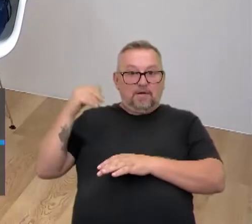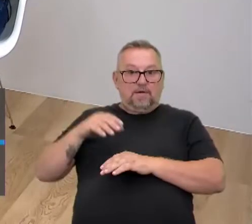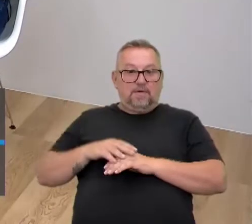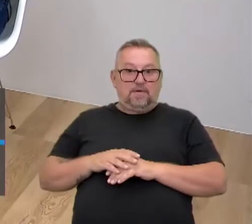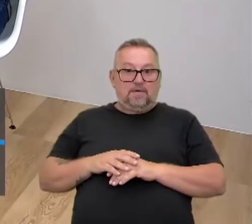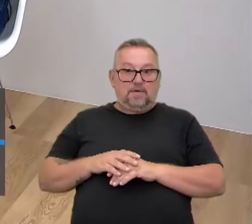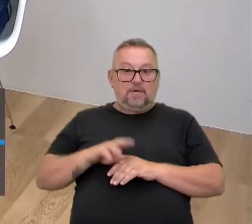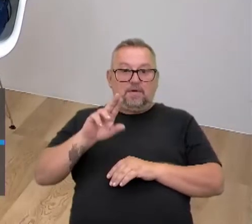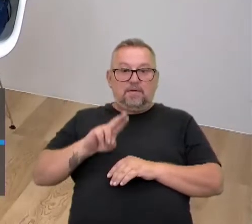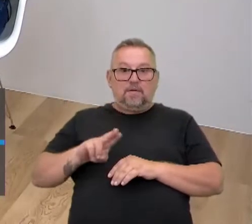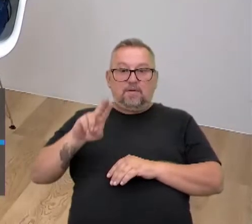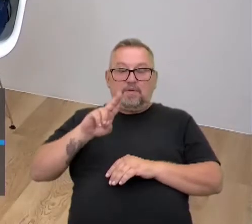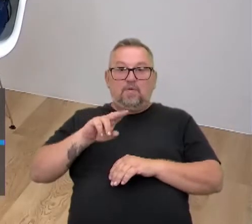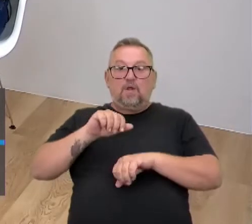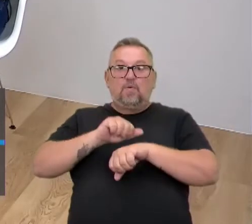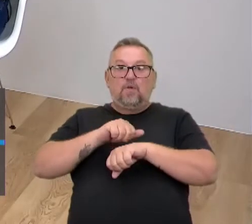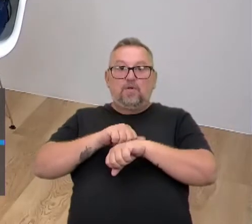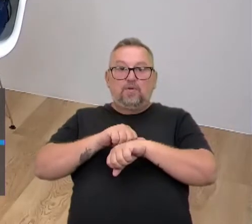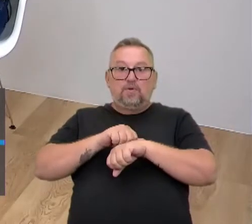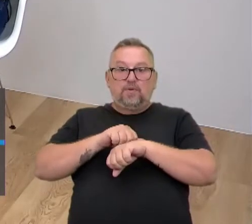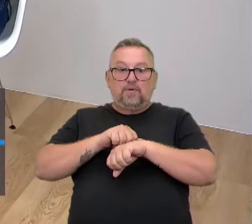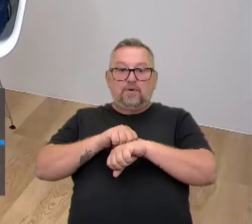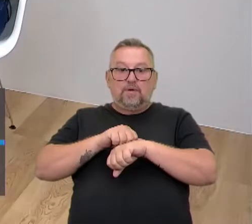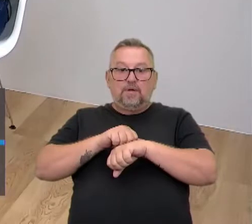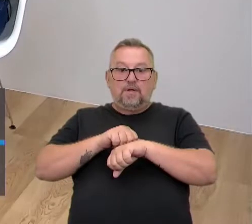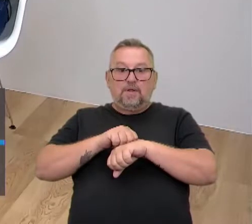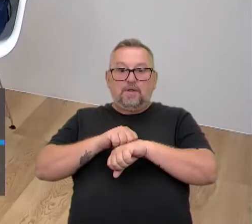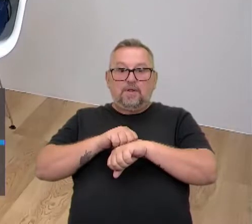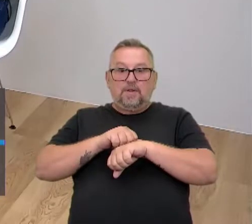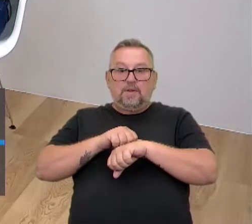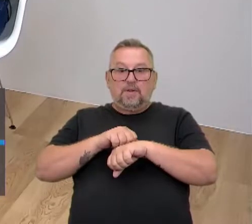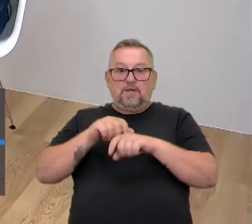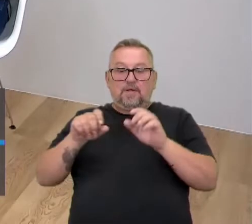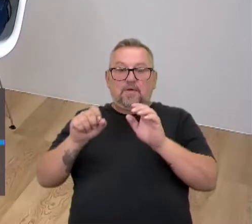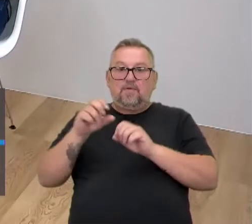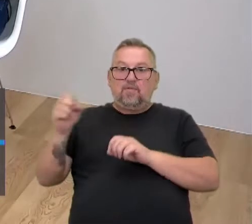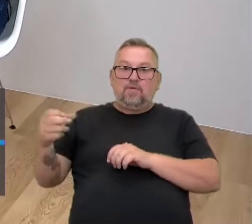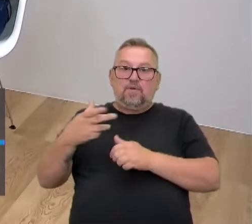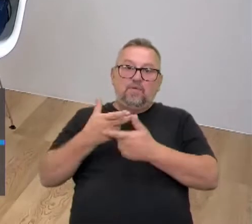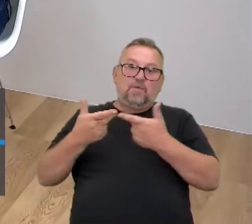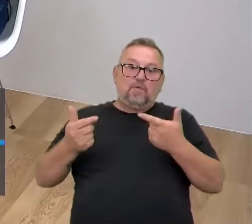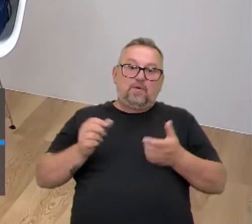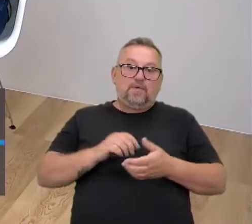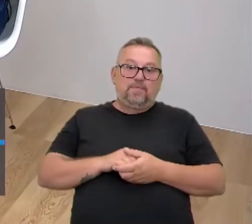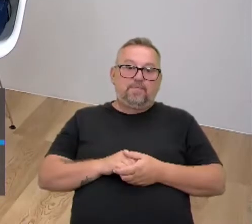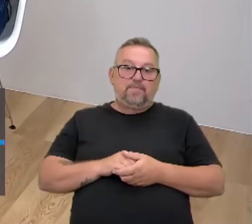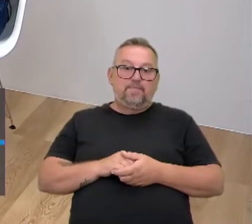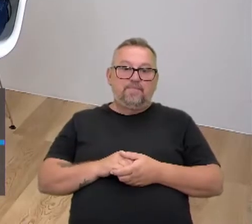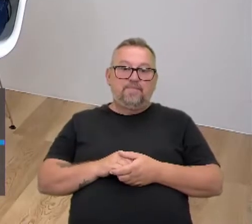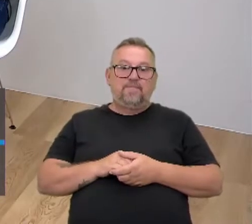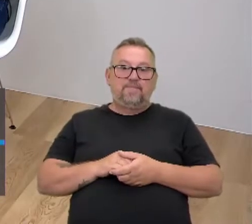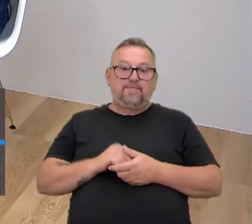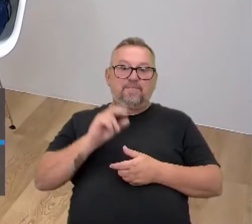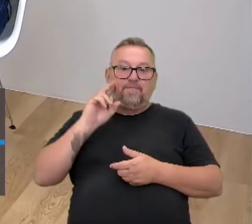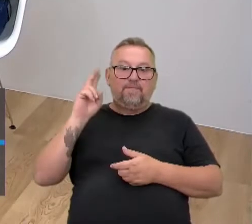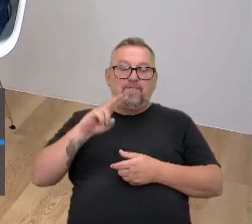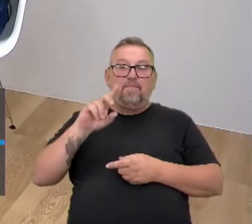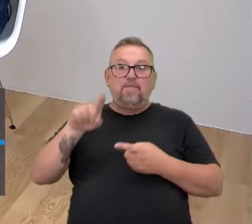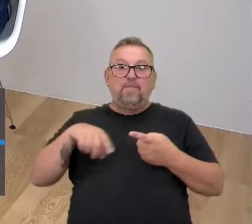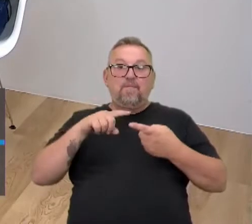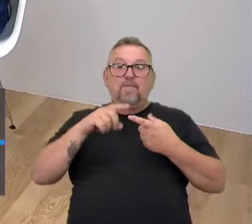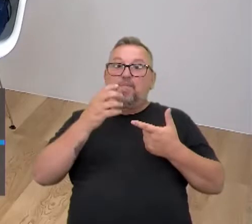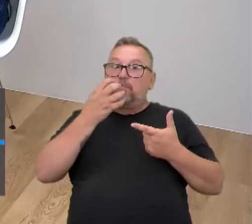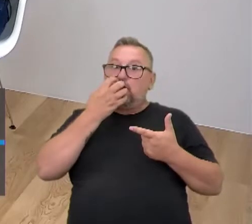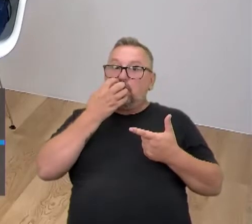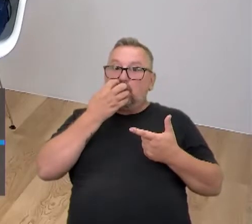E eu vou usar os ossos como matéria-prima de novos utensílios. O segundo animal a ser domesticado foi o cachorro,